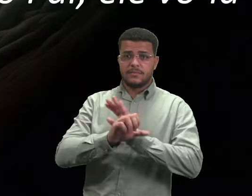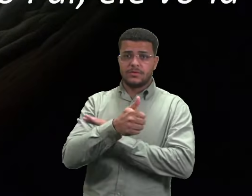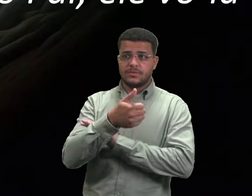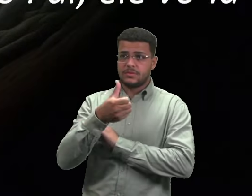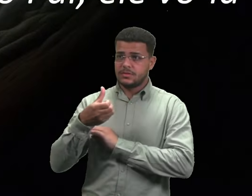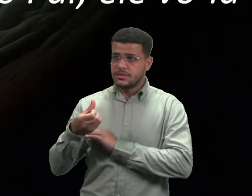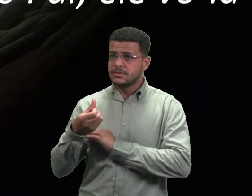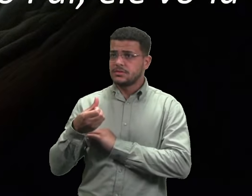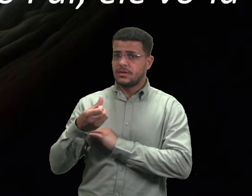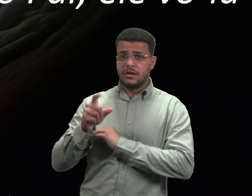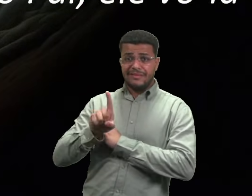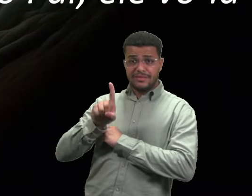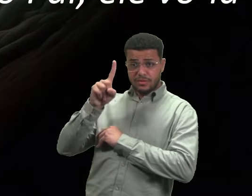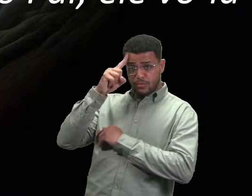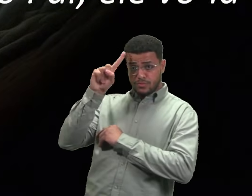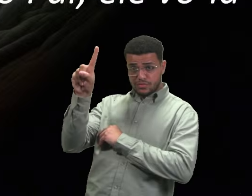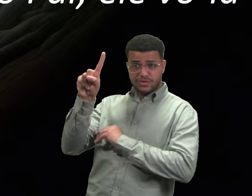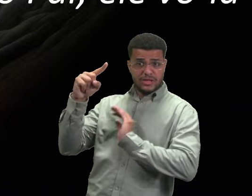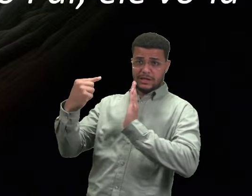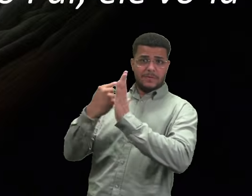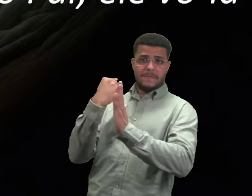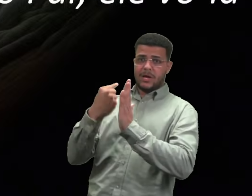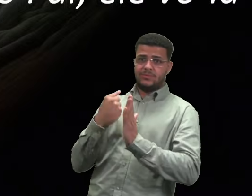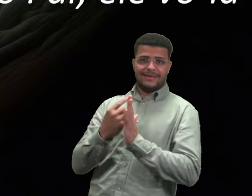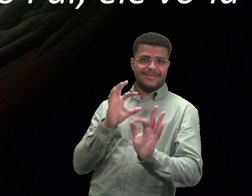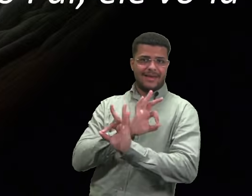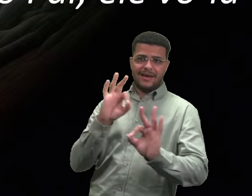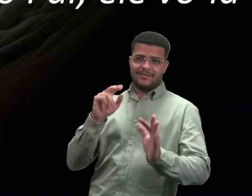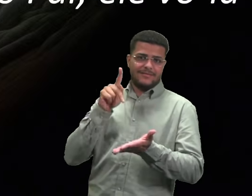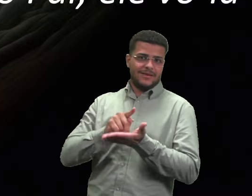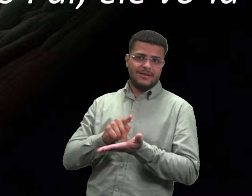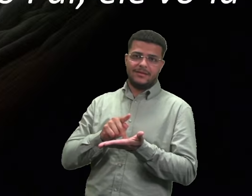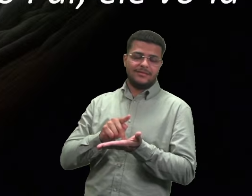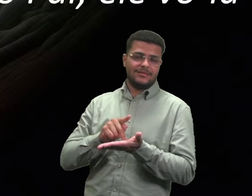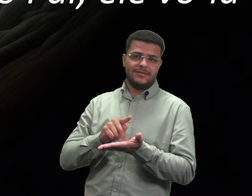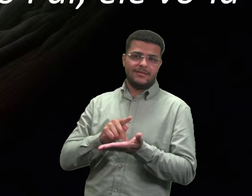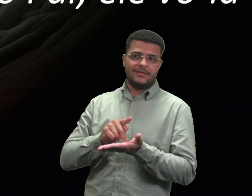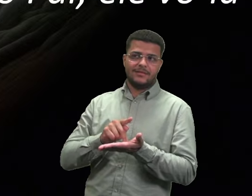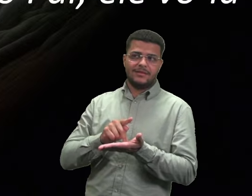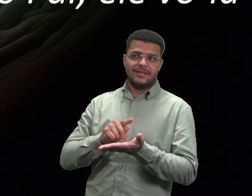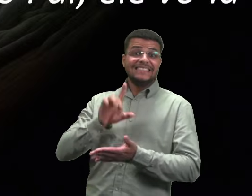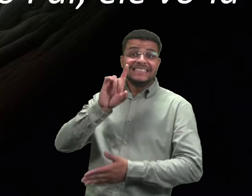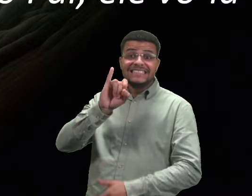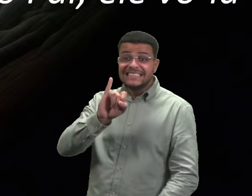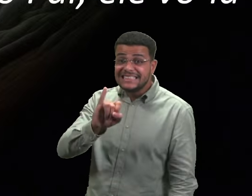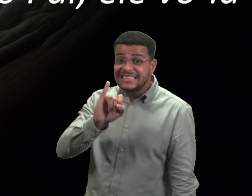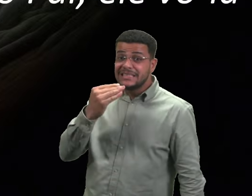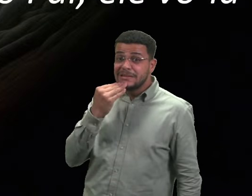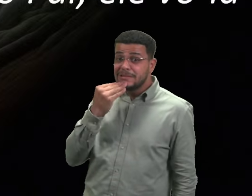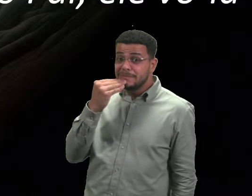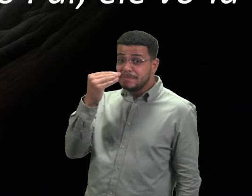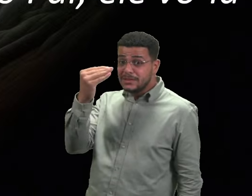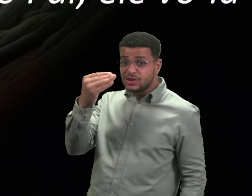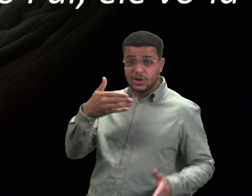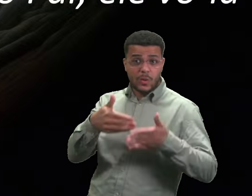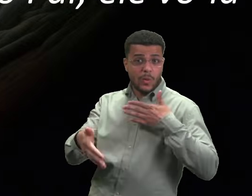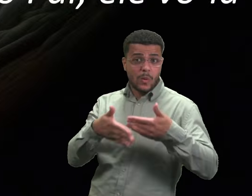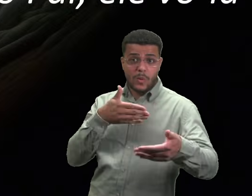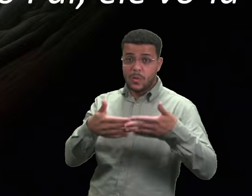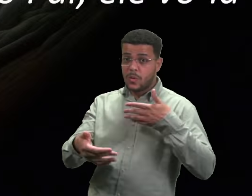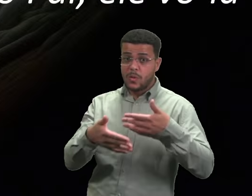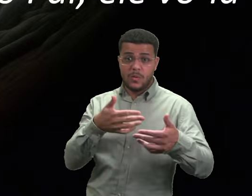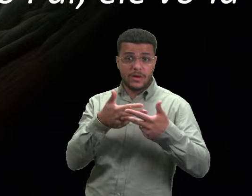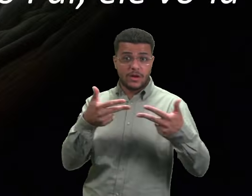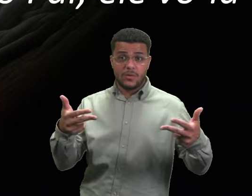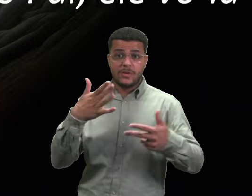dia, nada me perguntareis, em verdade vos digo, se pedirdes alguma coisa